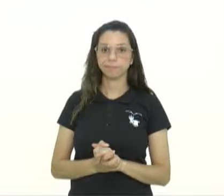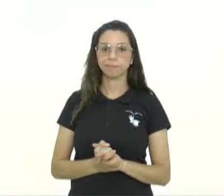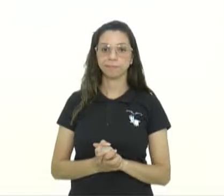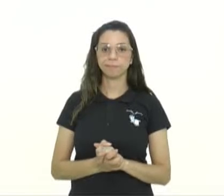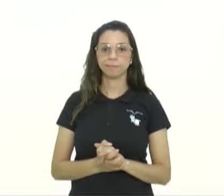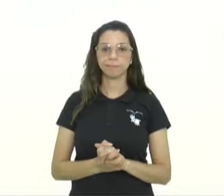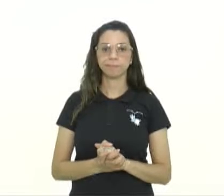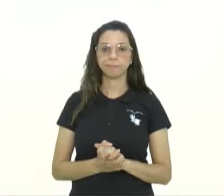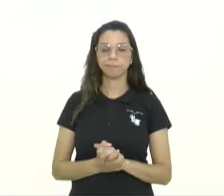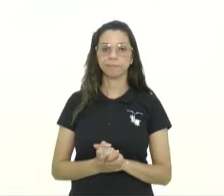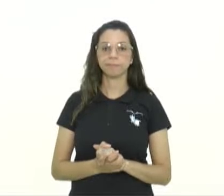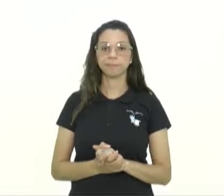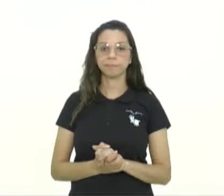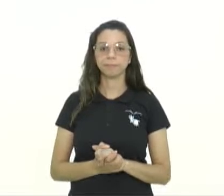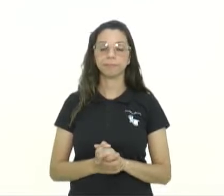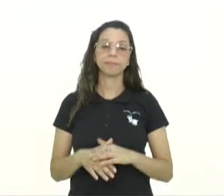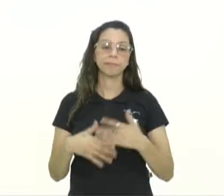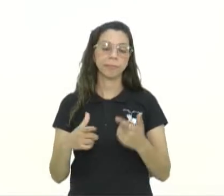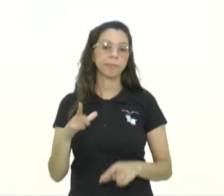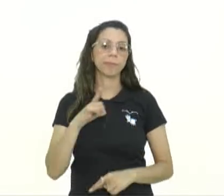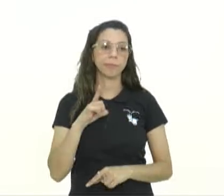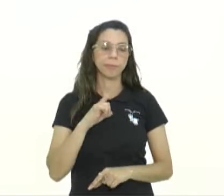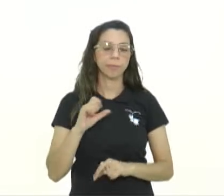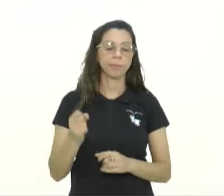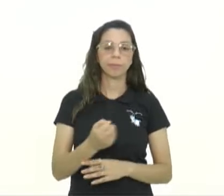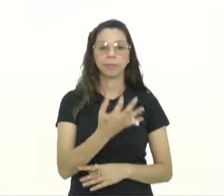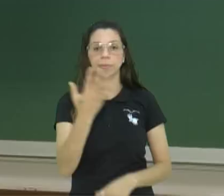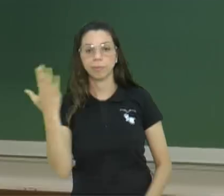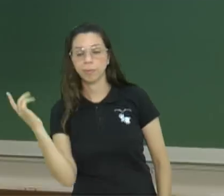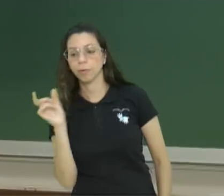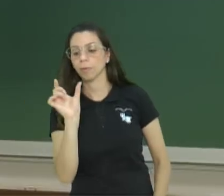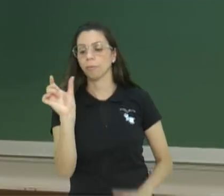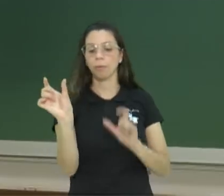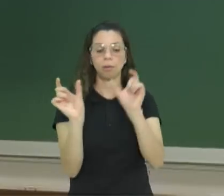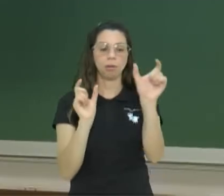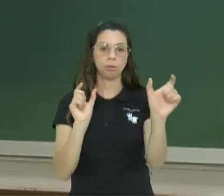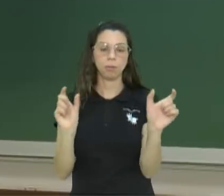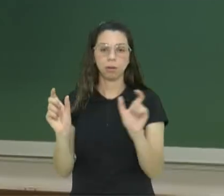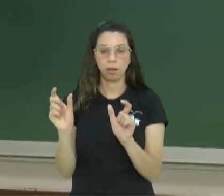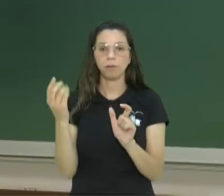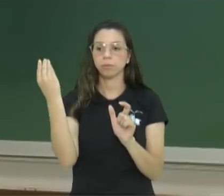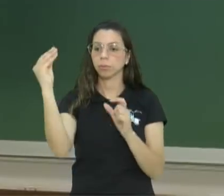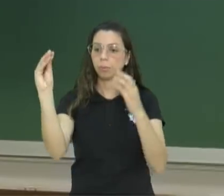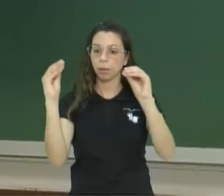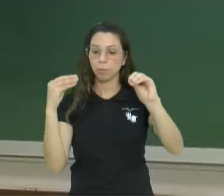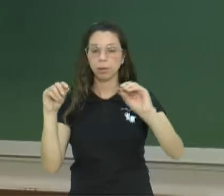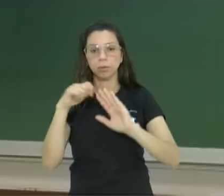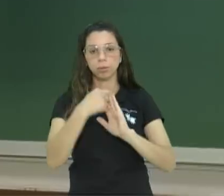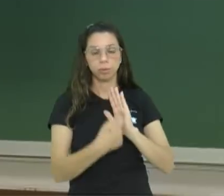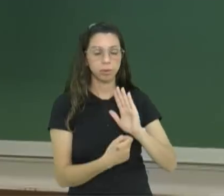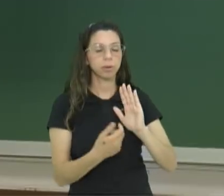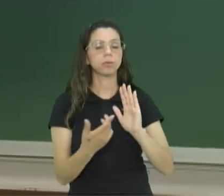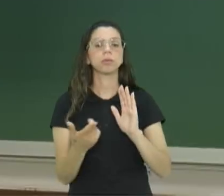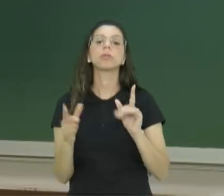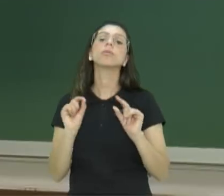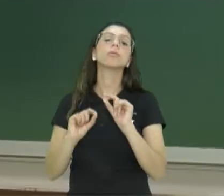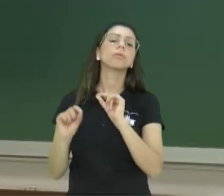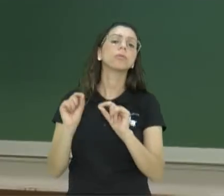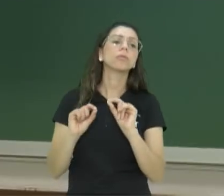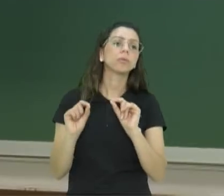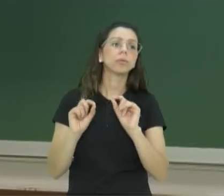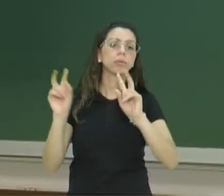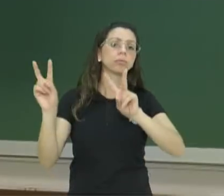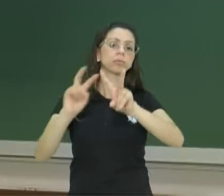text. Use the words below. Então, nós temos ali algumas palavrinhas para vocês completarem o texto. E esse texto vai falar do quê? Olhem